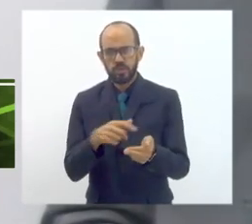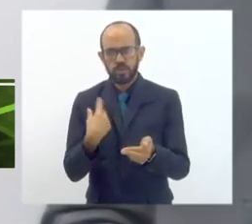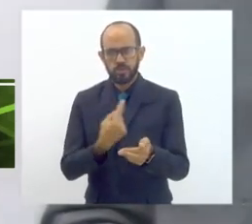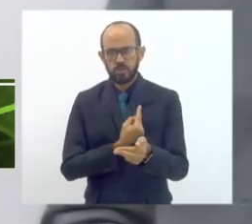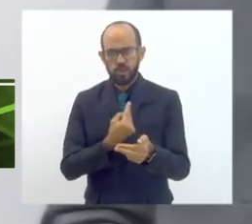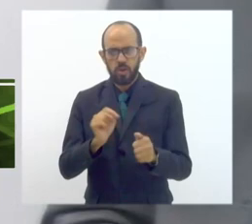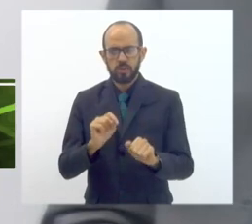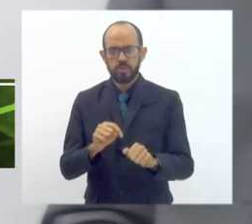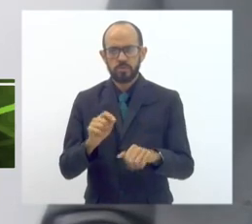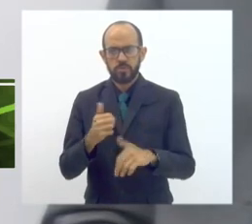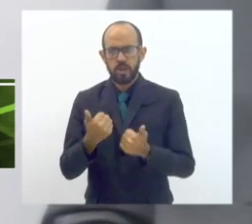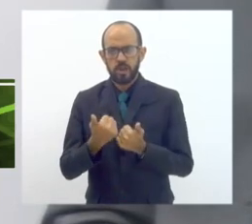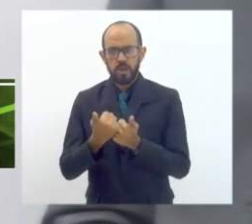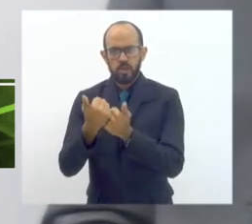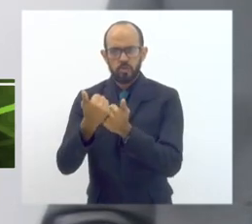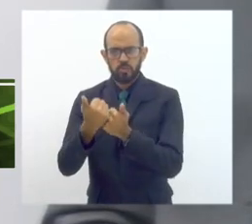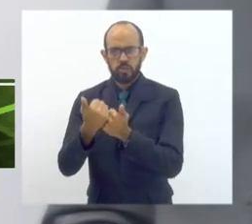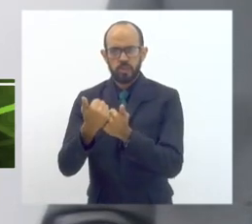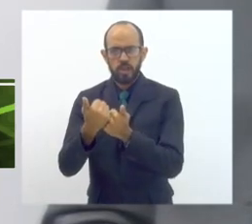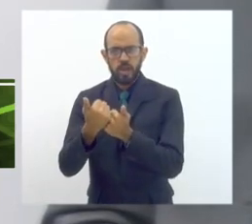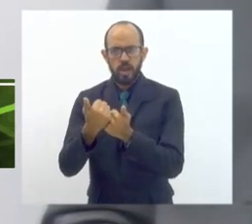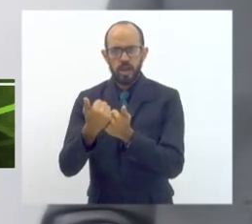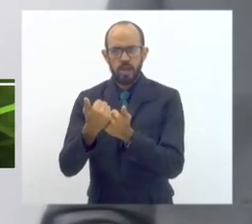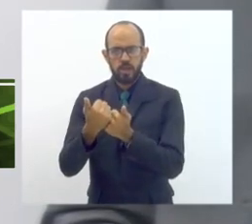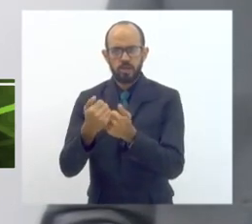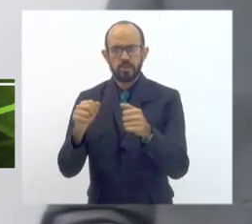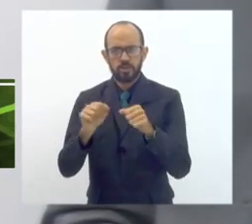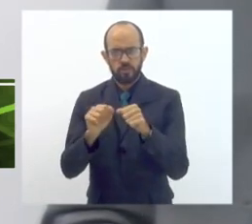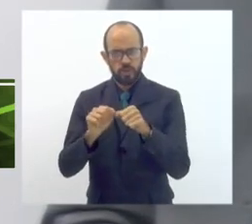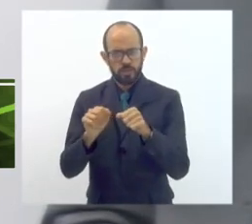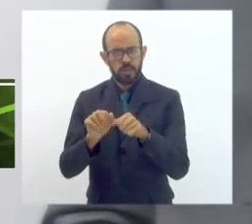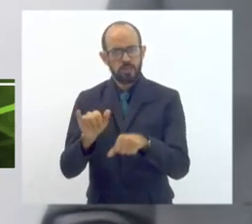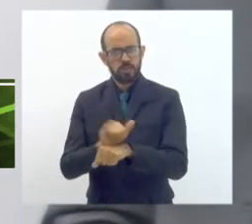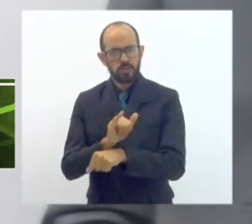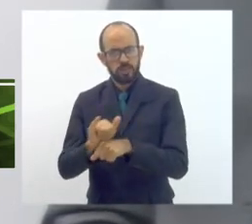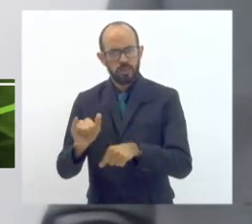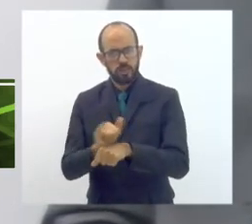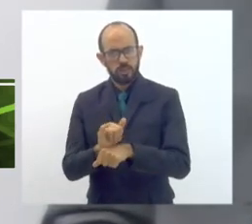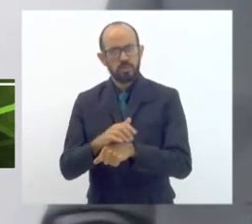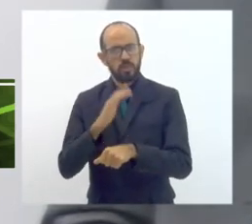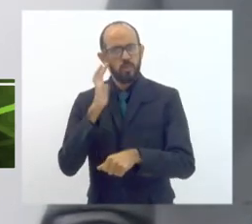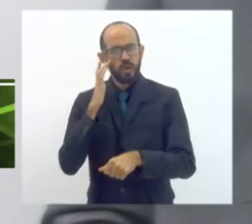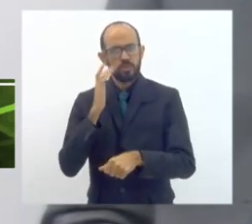exemplo, para ajudar na consolidação desse instrumento, que eu acredito que vai ser o futuro